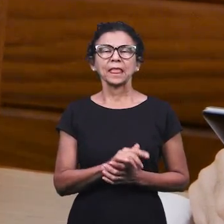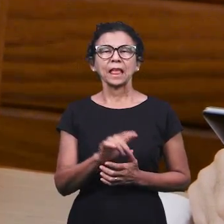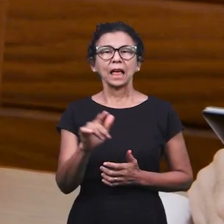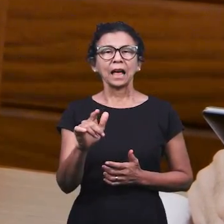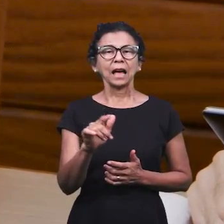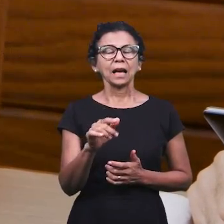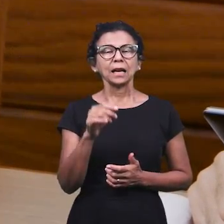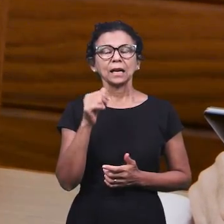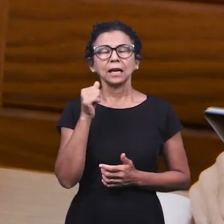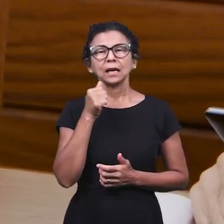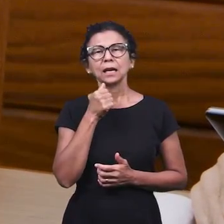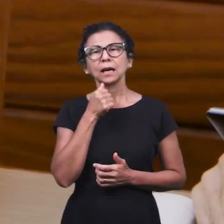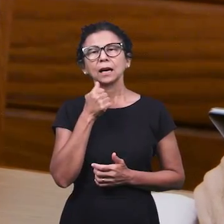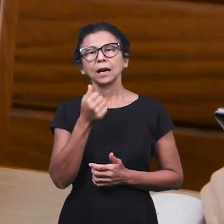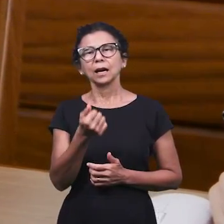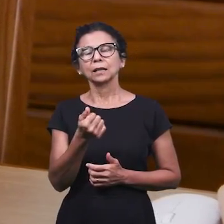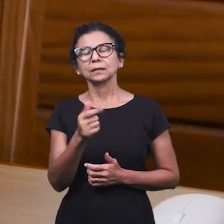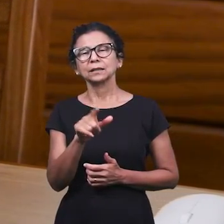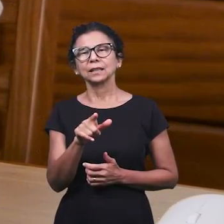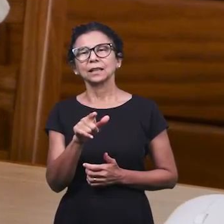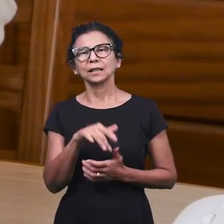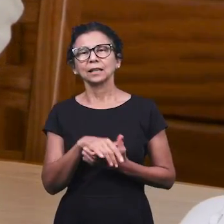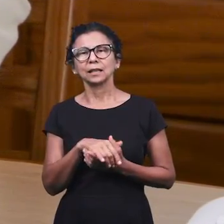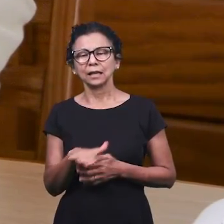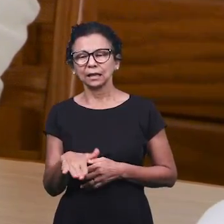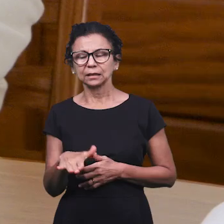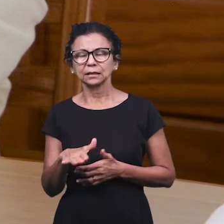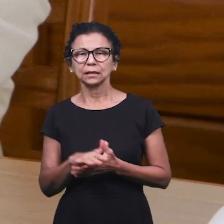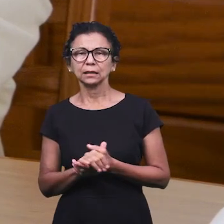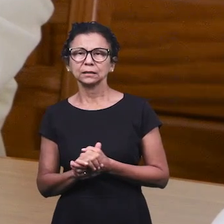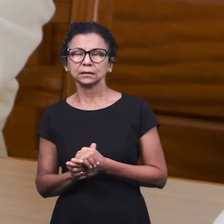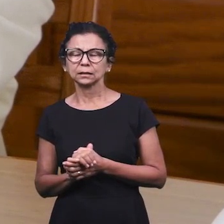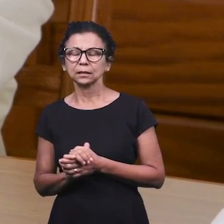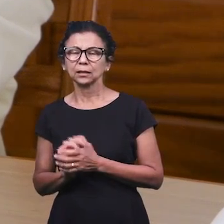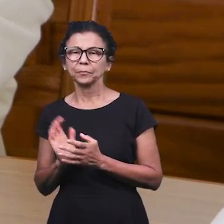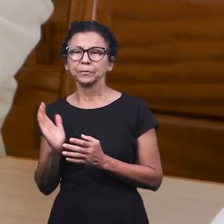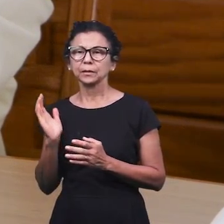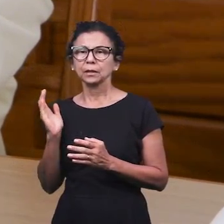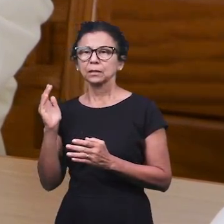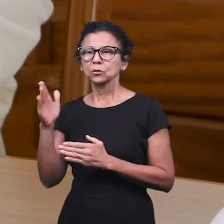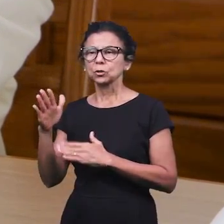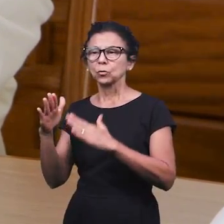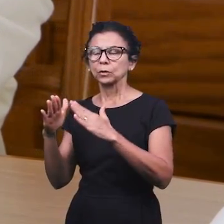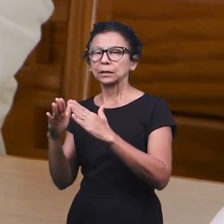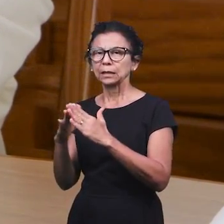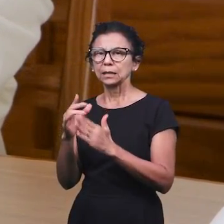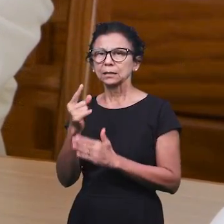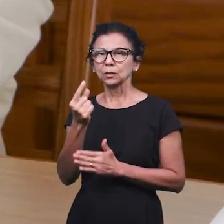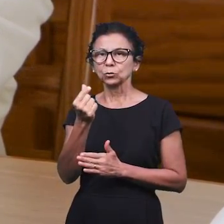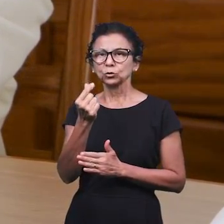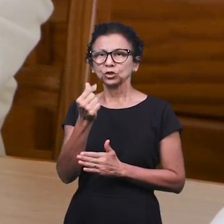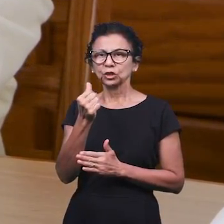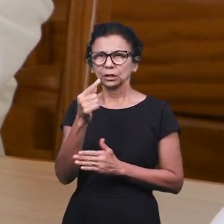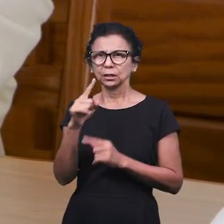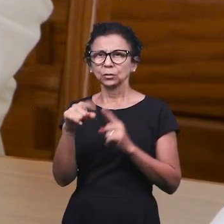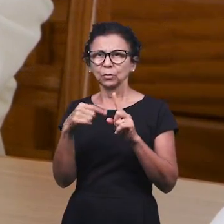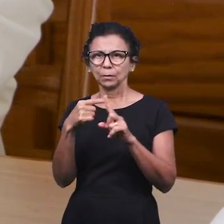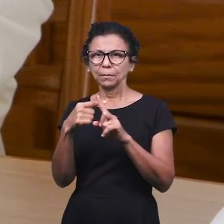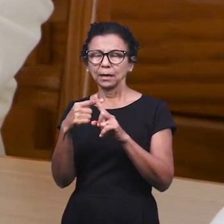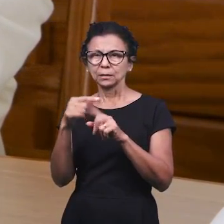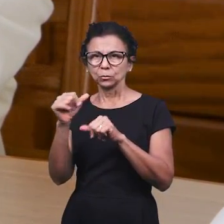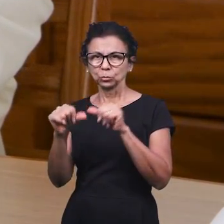a sociedade tem desprezado. Eu me lembro de 2 casos, para encerrar aqui, viu, Fábio? De uma criança que ela foi